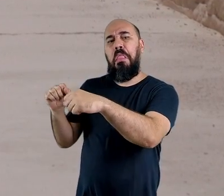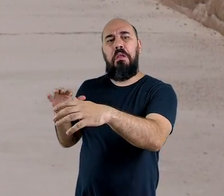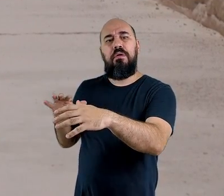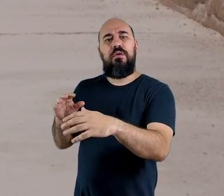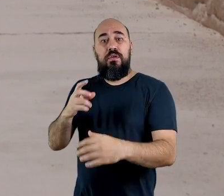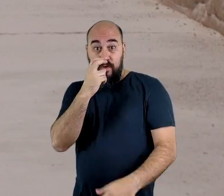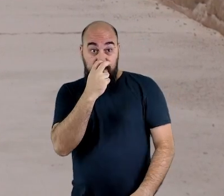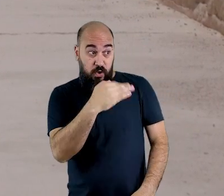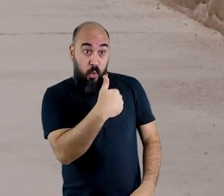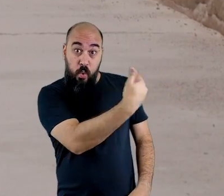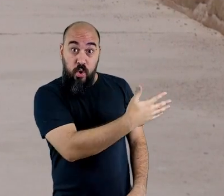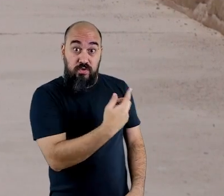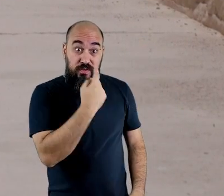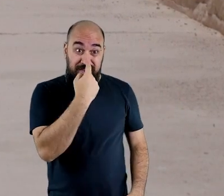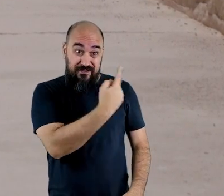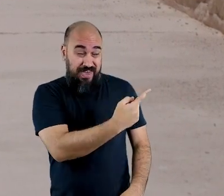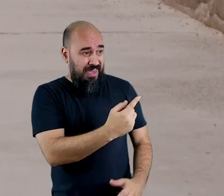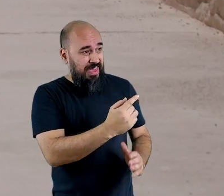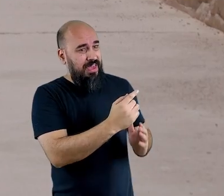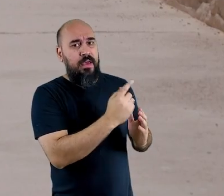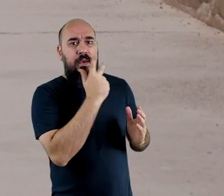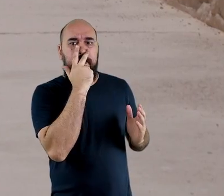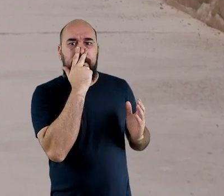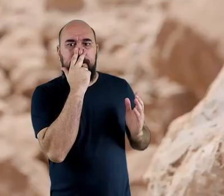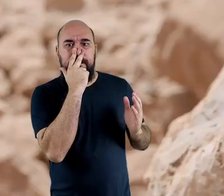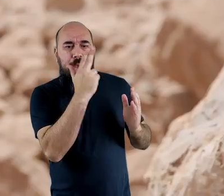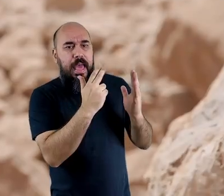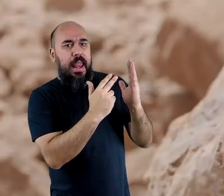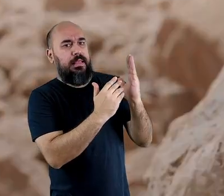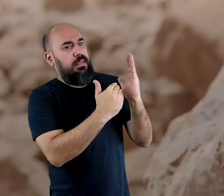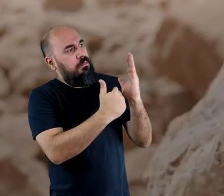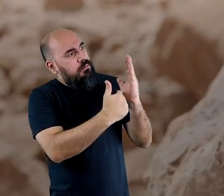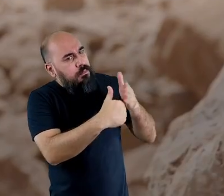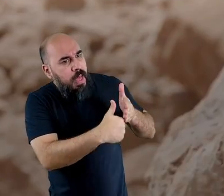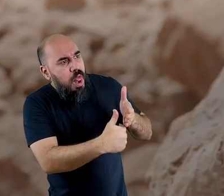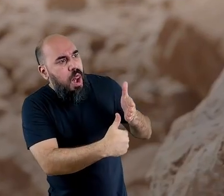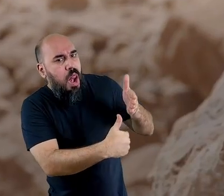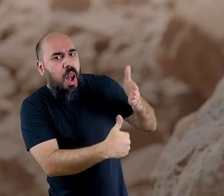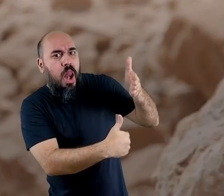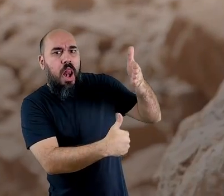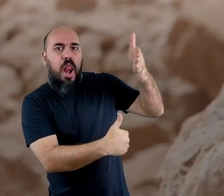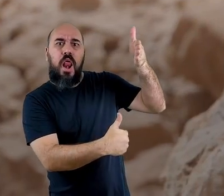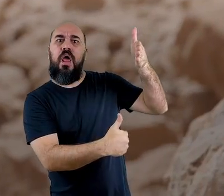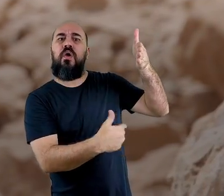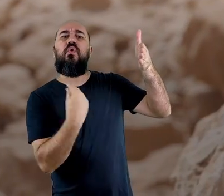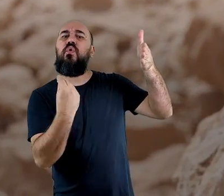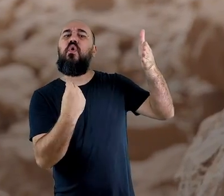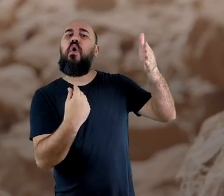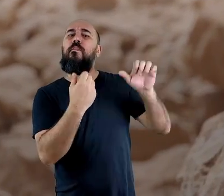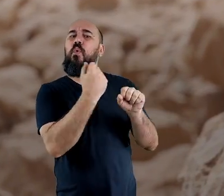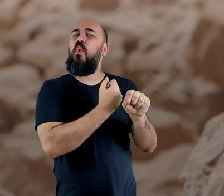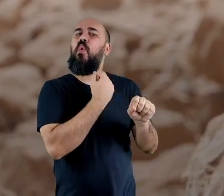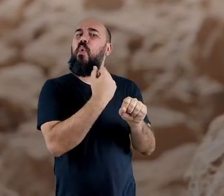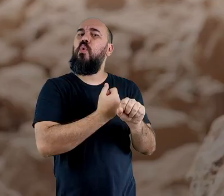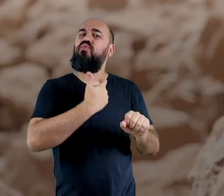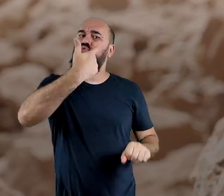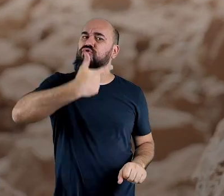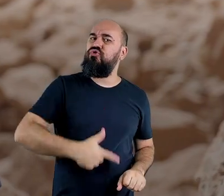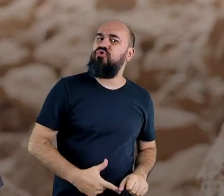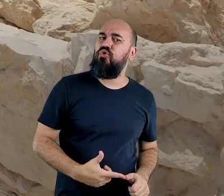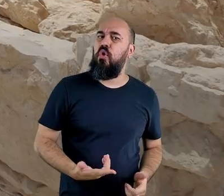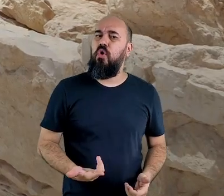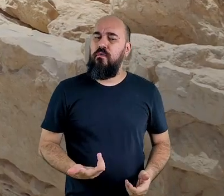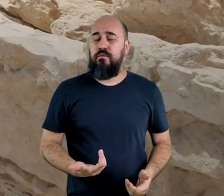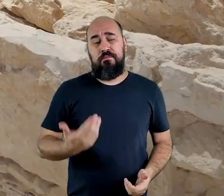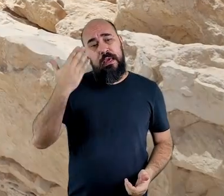pode seguir a mesma linha de conservação e você pode ver como esse edifício foi reconstruído. E é muito interessante para nós entender como